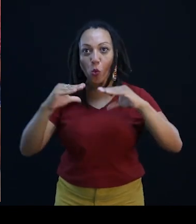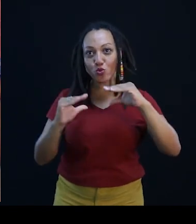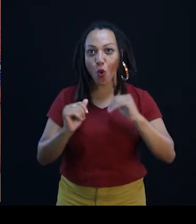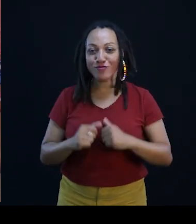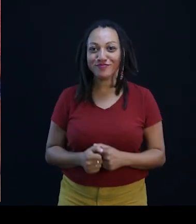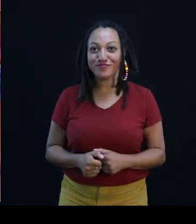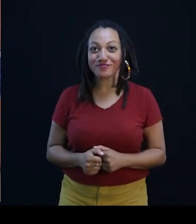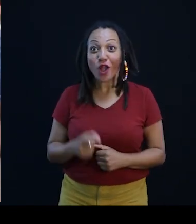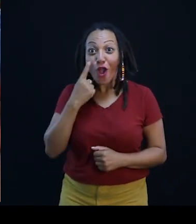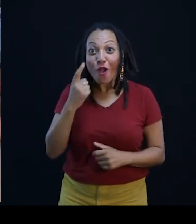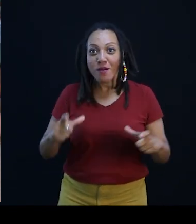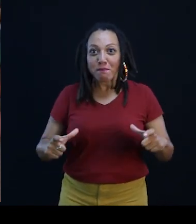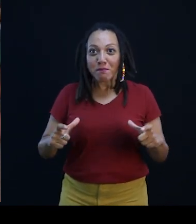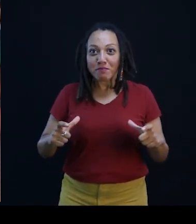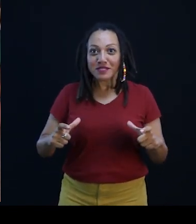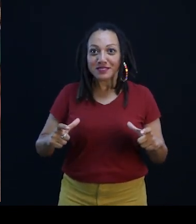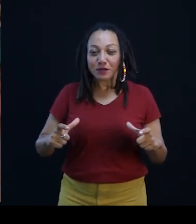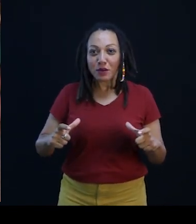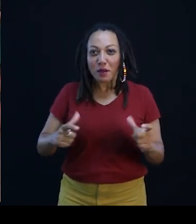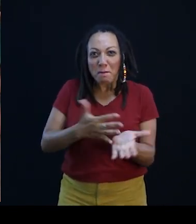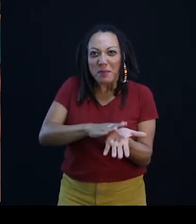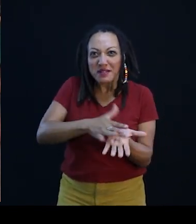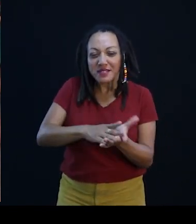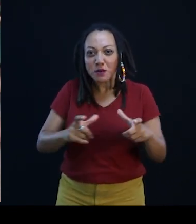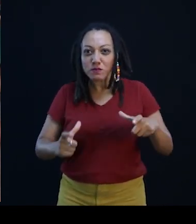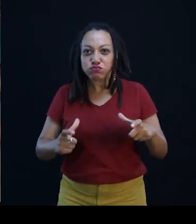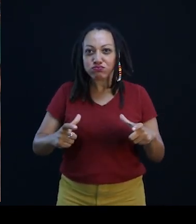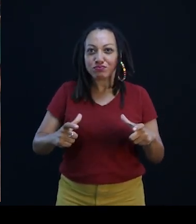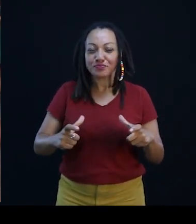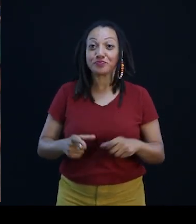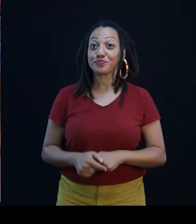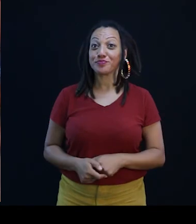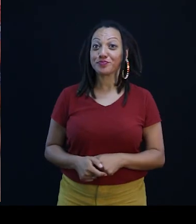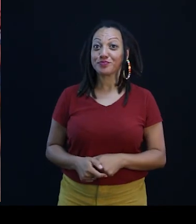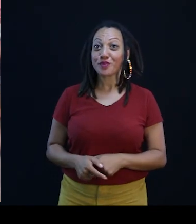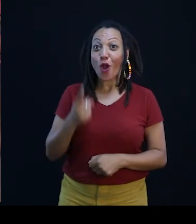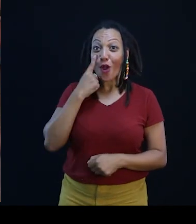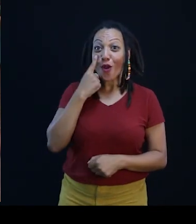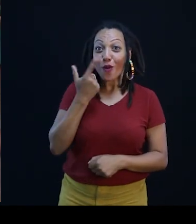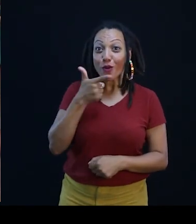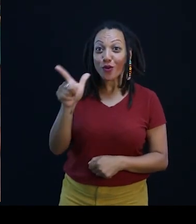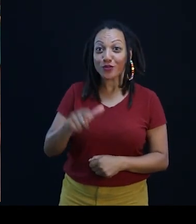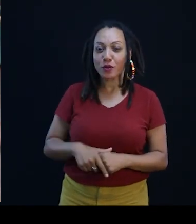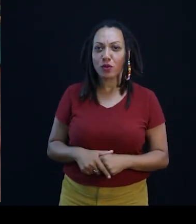E aqui a gente tem esse pandeirão. Ixi, esse aqui também.